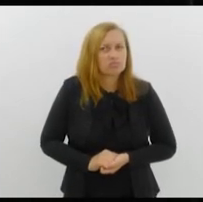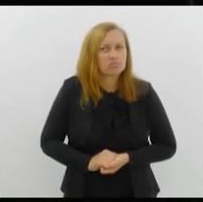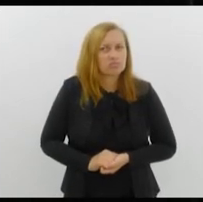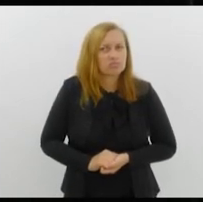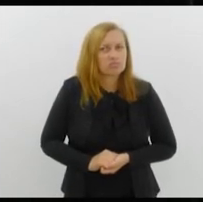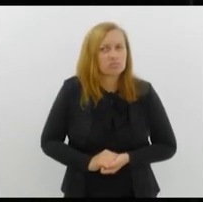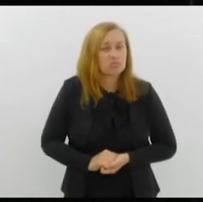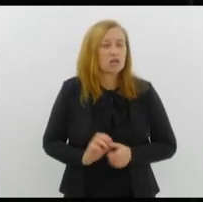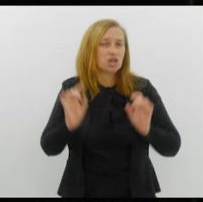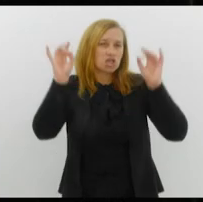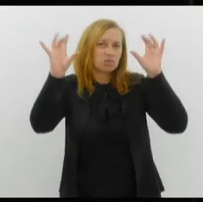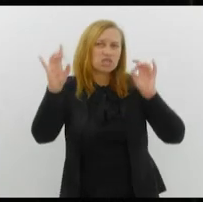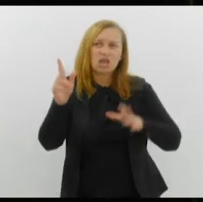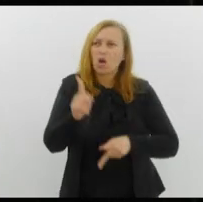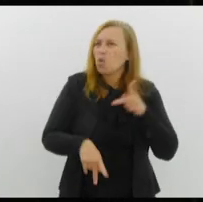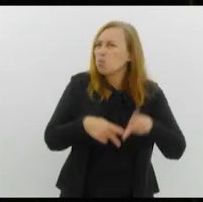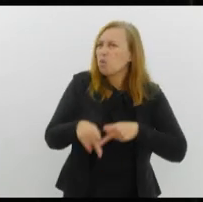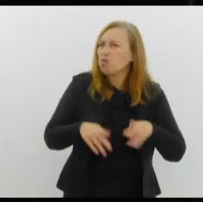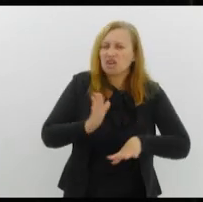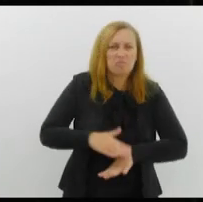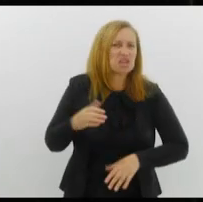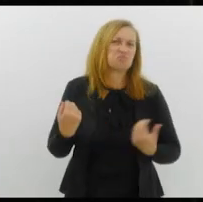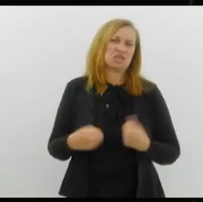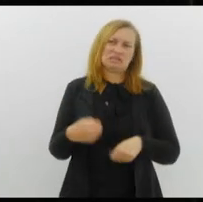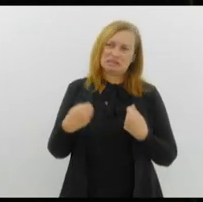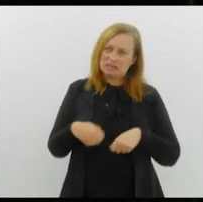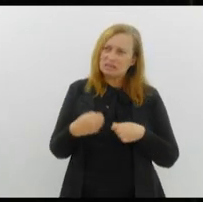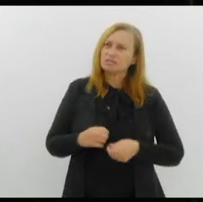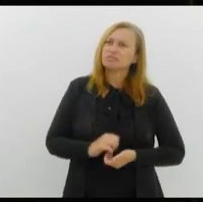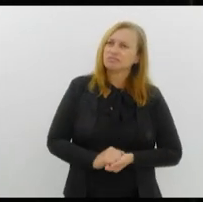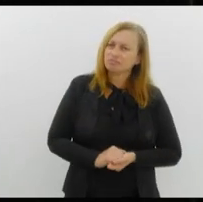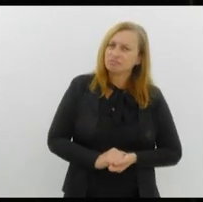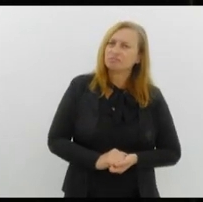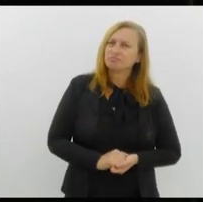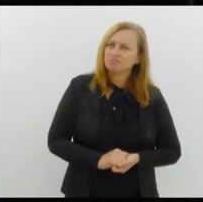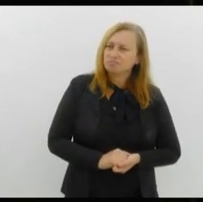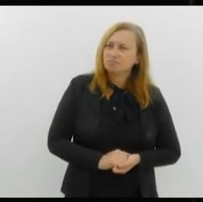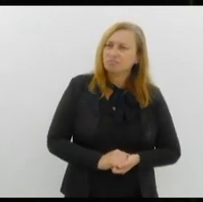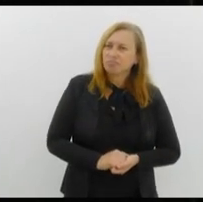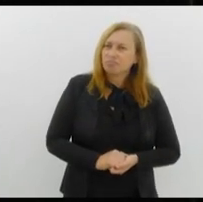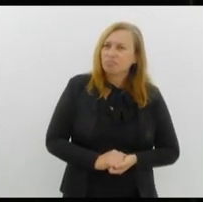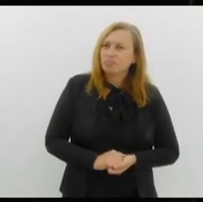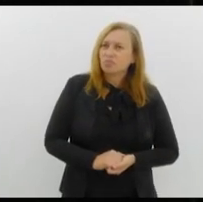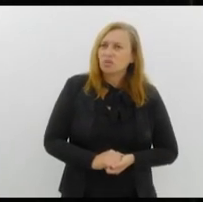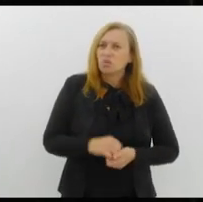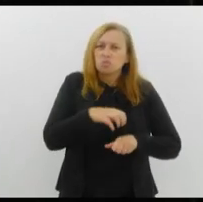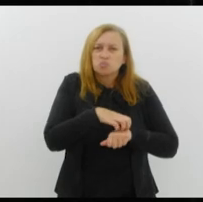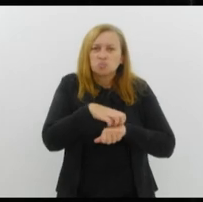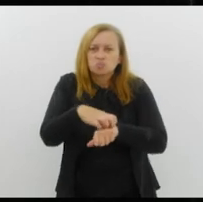Em especial, a população, aquela que mais precisa. Um transporte